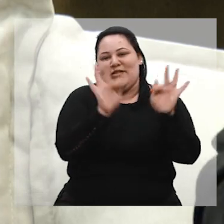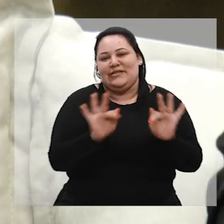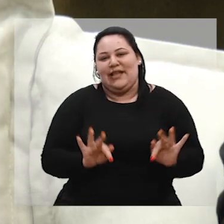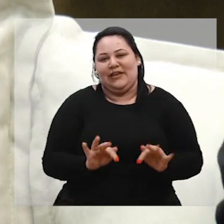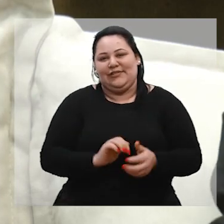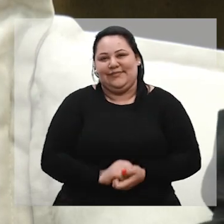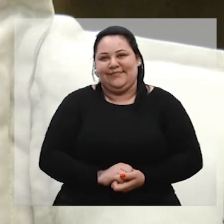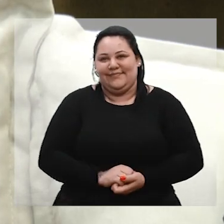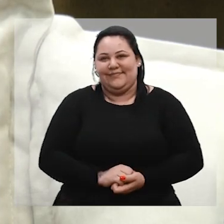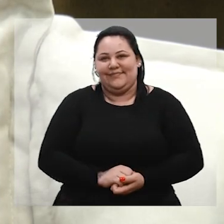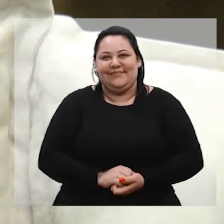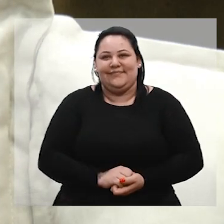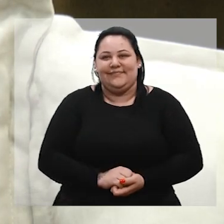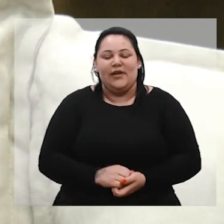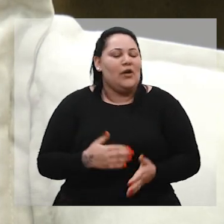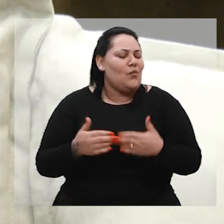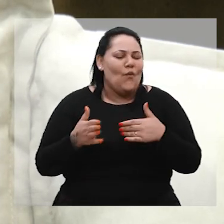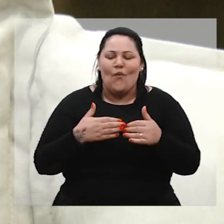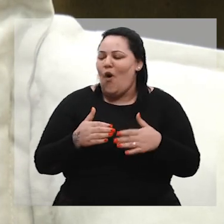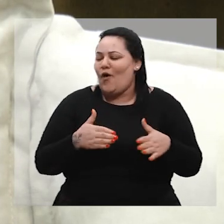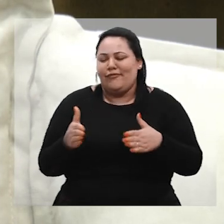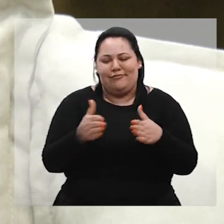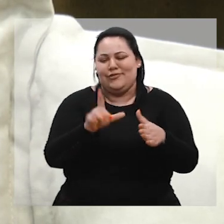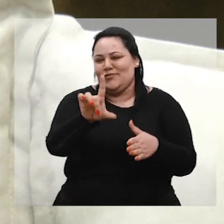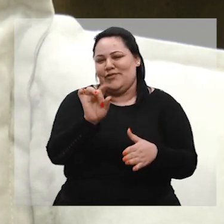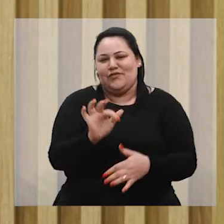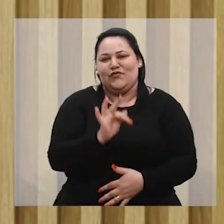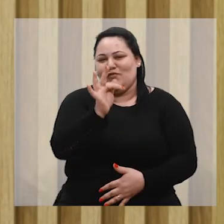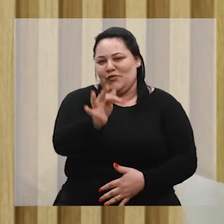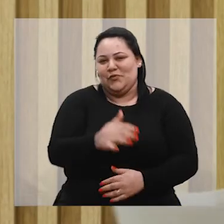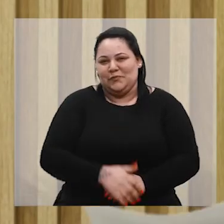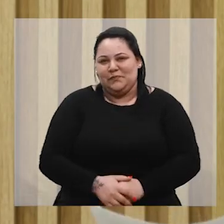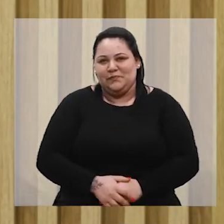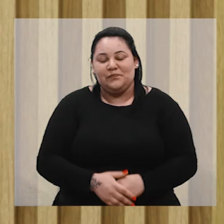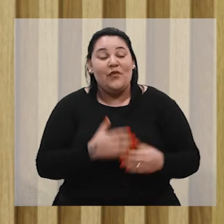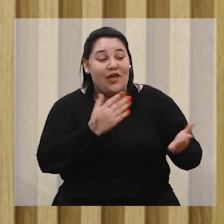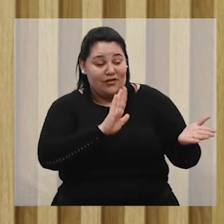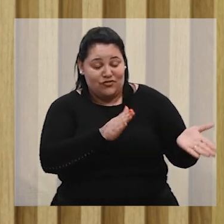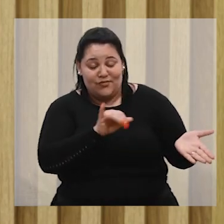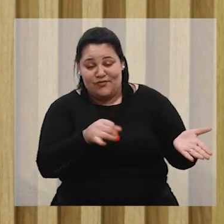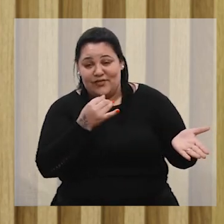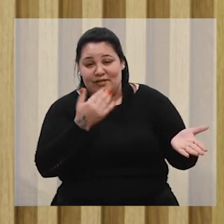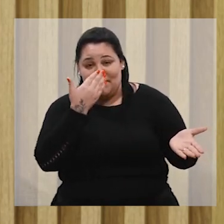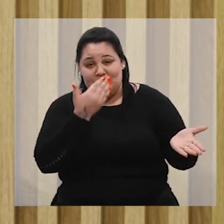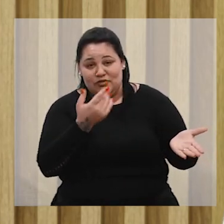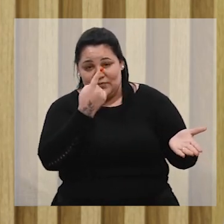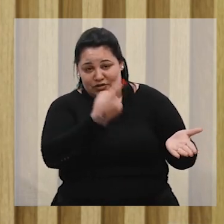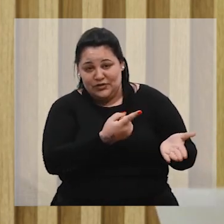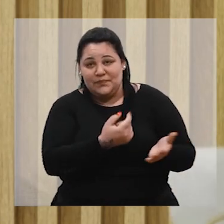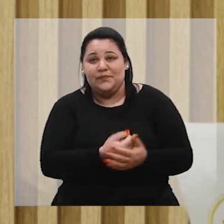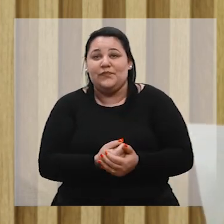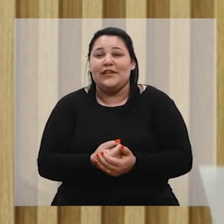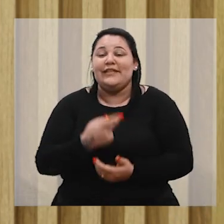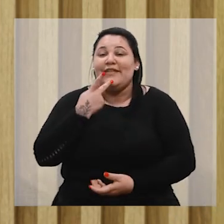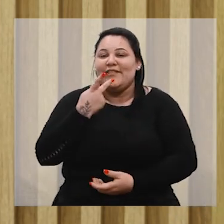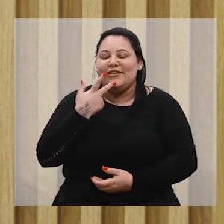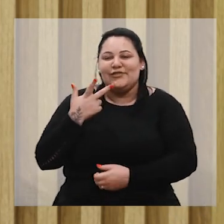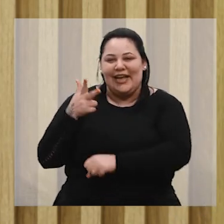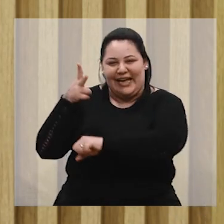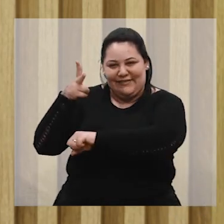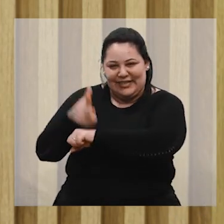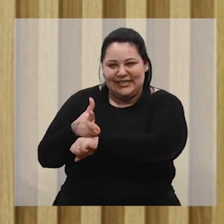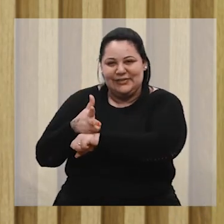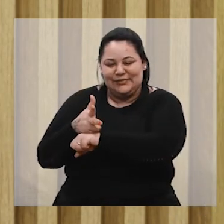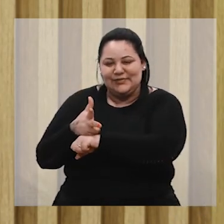objetivos que eu sempre digo para eles é que eles sejam felizes. Mesmo independente depois do caminho que seguir. Andiara, aproveito